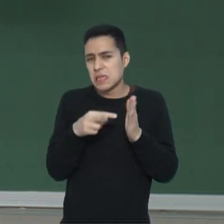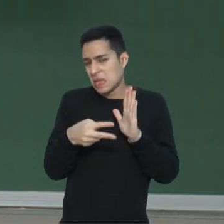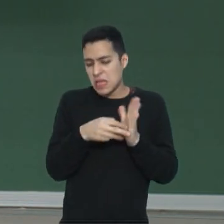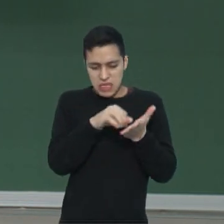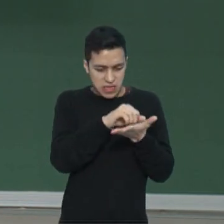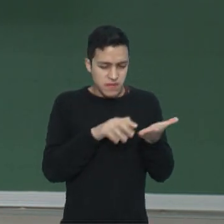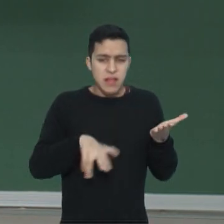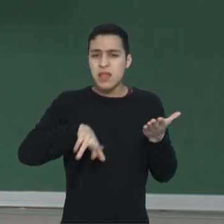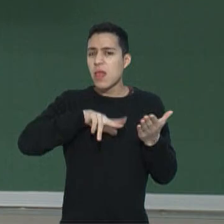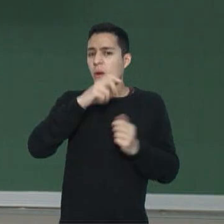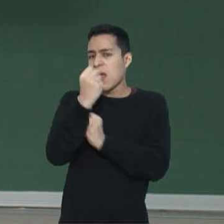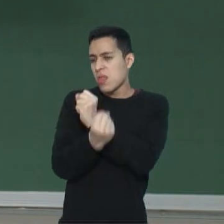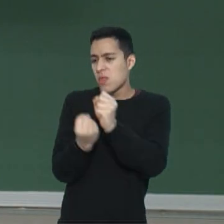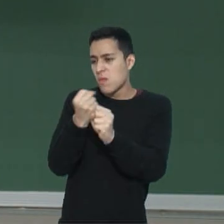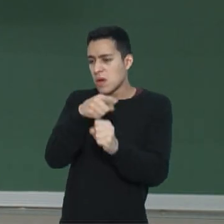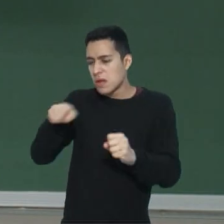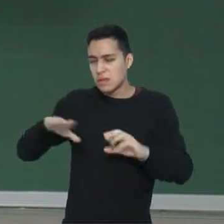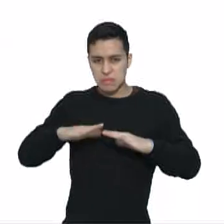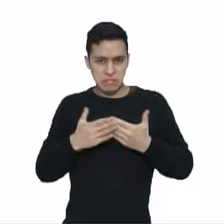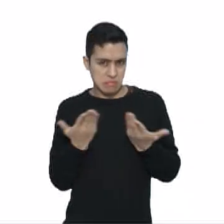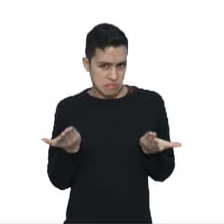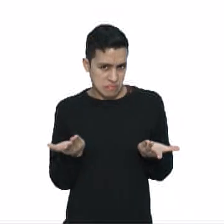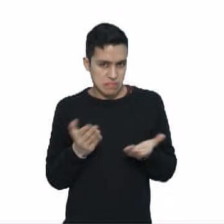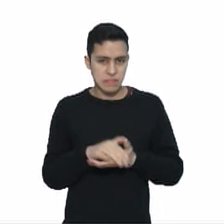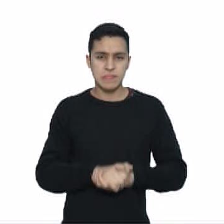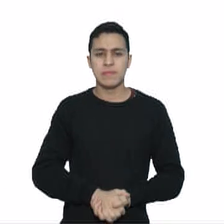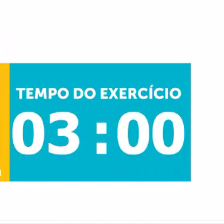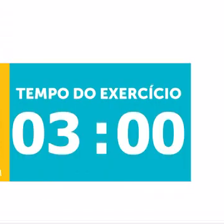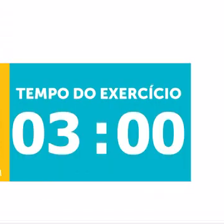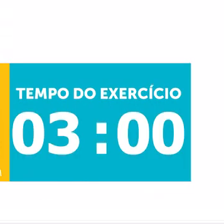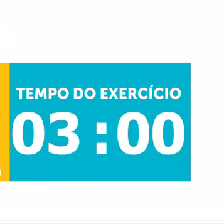Atividades não letivas. Anote.